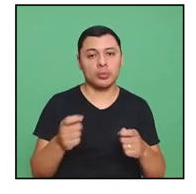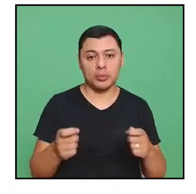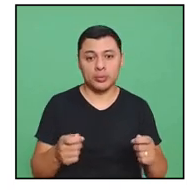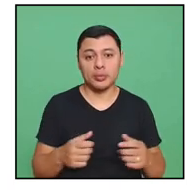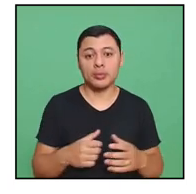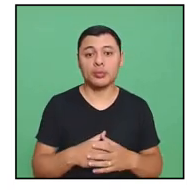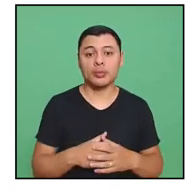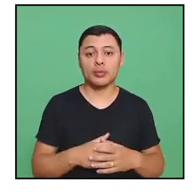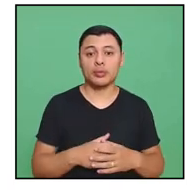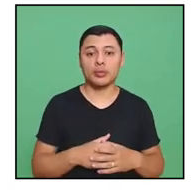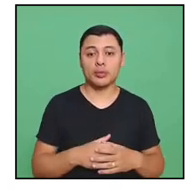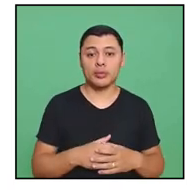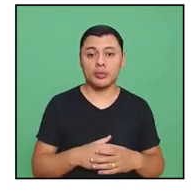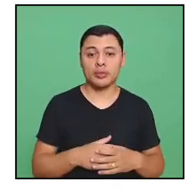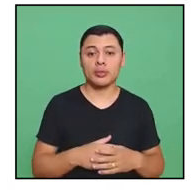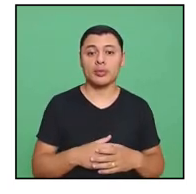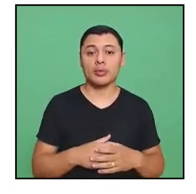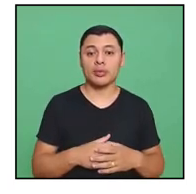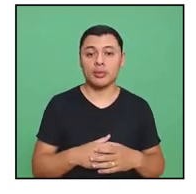E